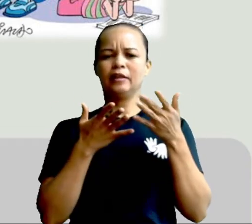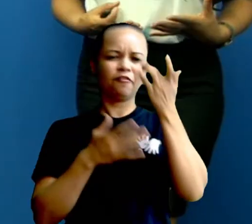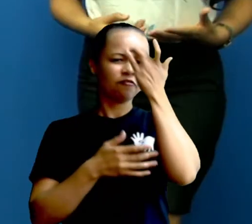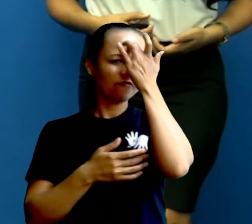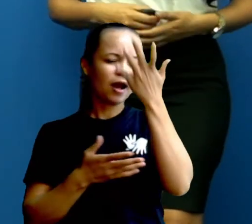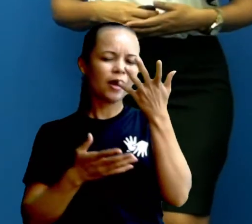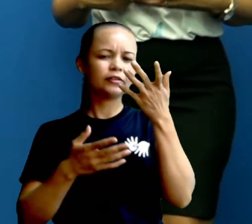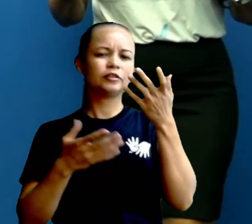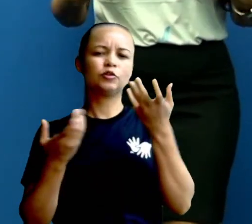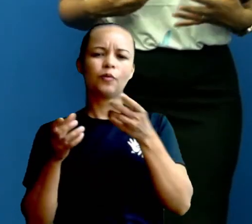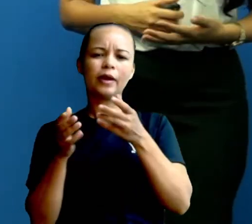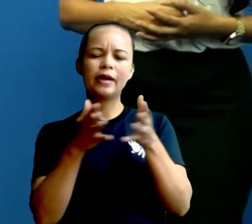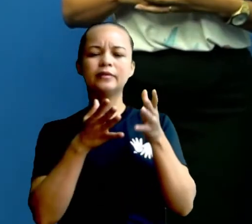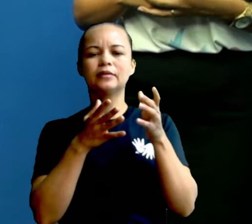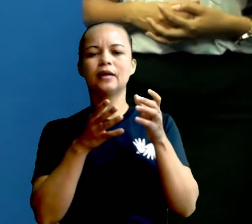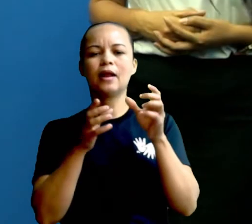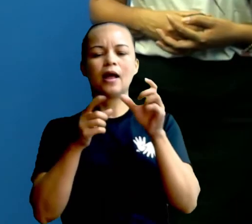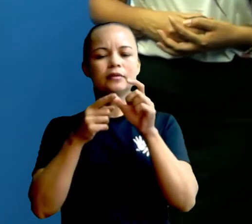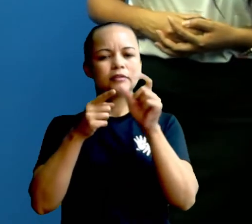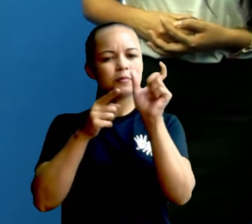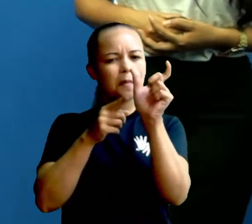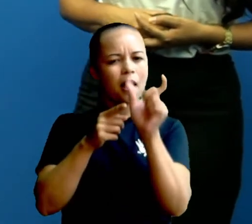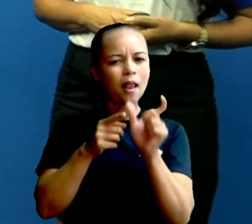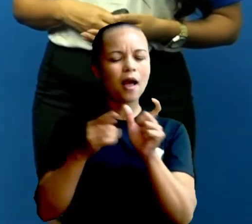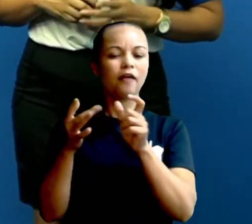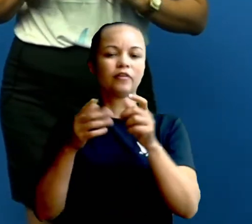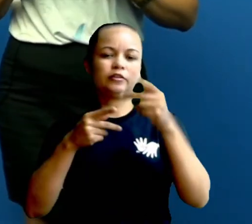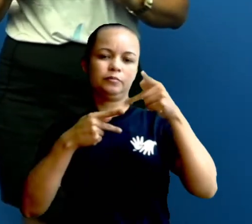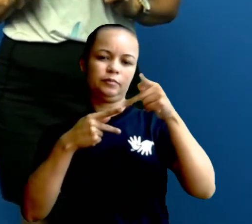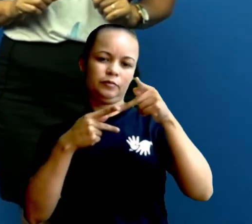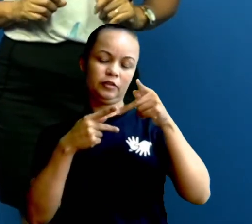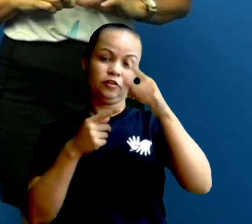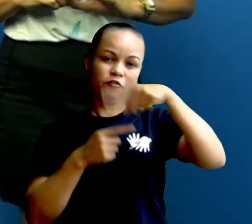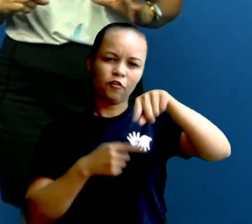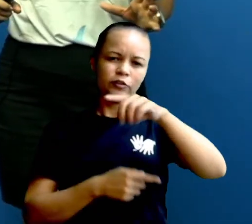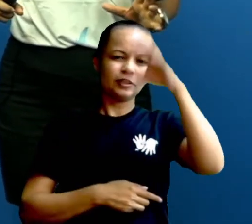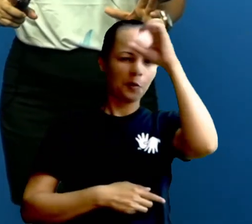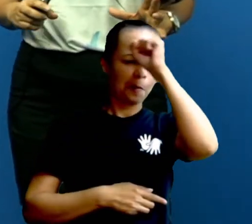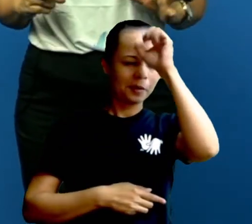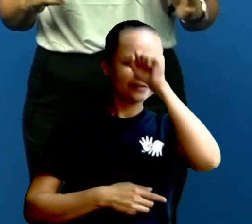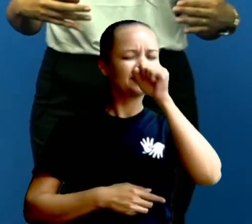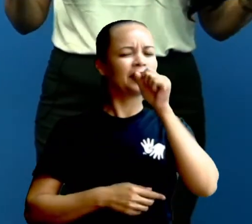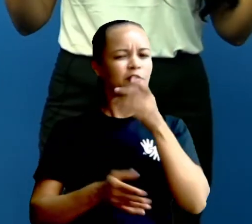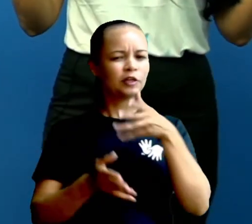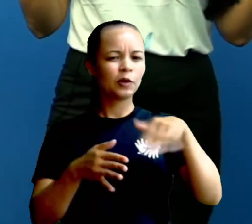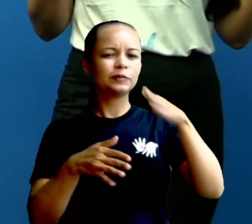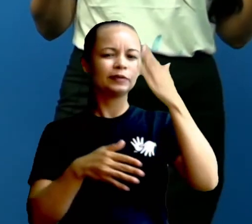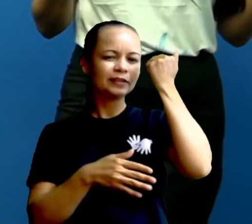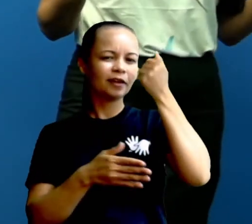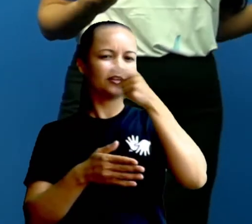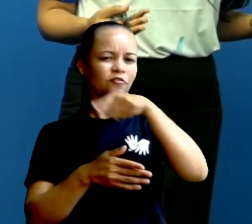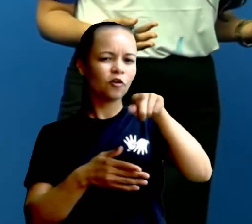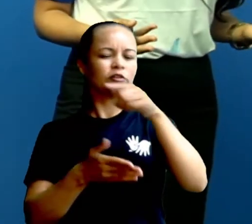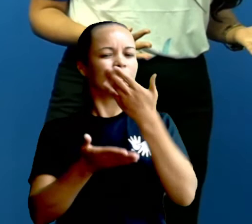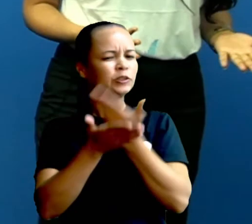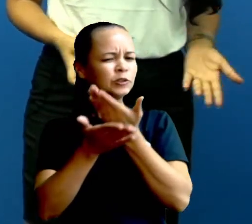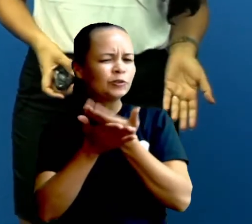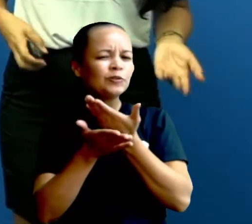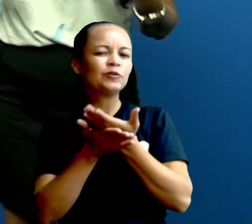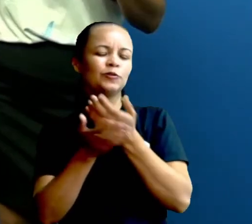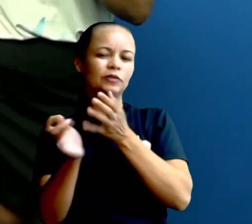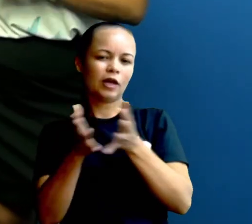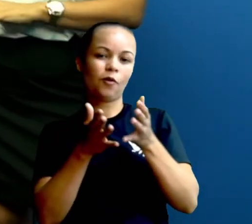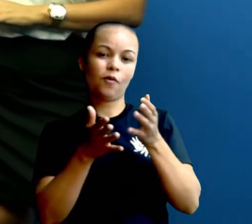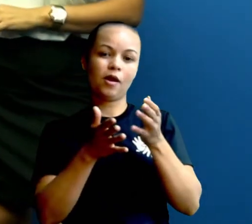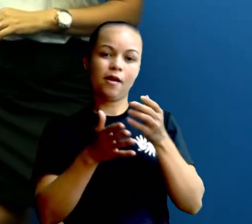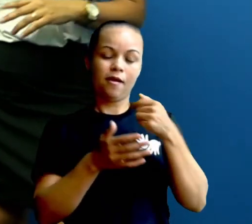é fácil essa classe de palavras? Preposição. E vocês estão aprendendo direitinho, porque eu sei que vocês estudam muito aí em casa, né?